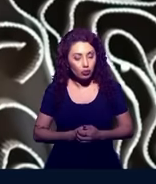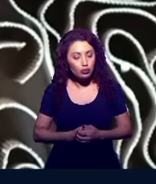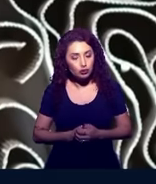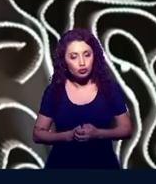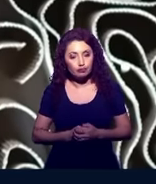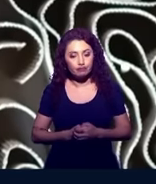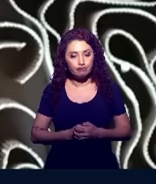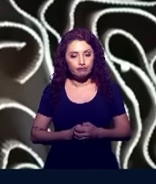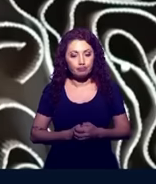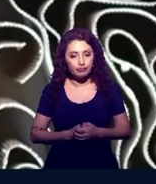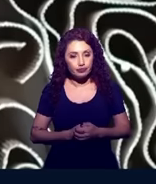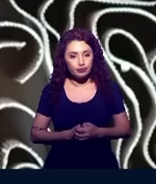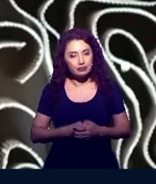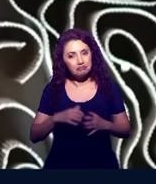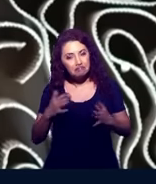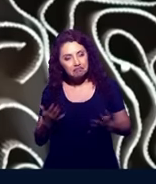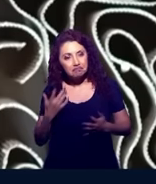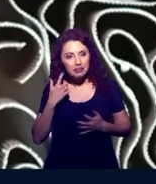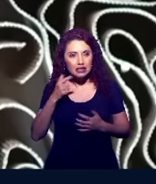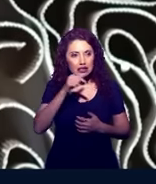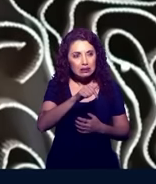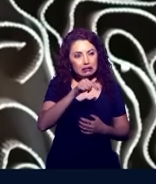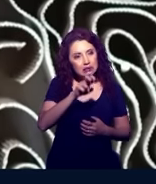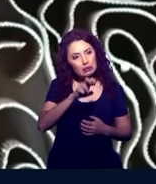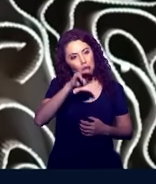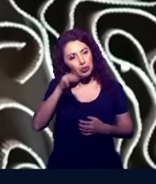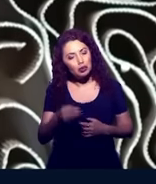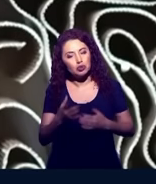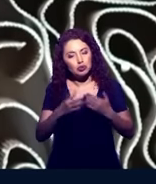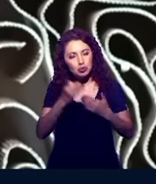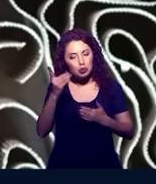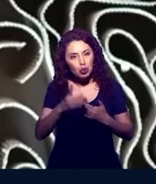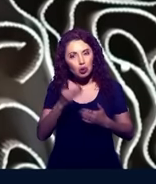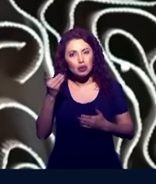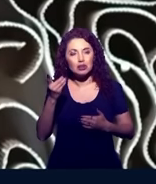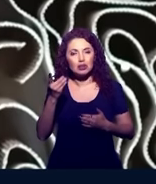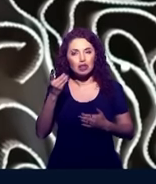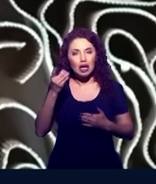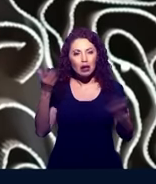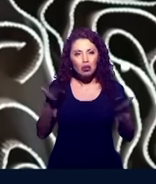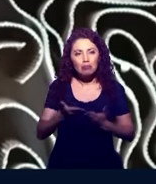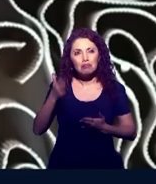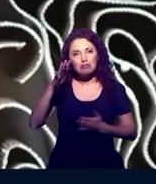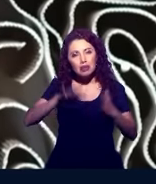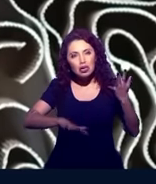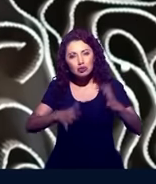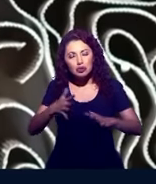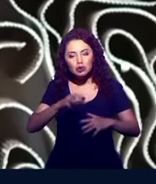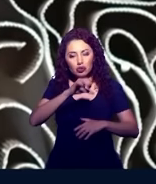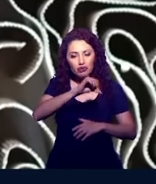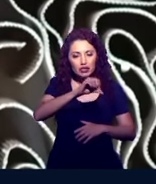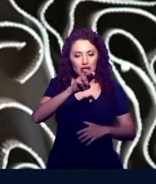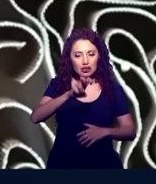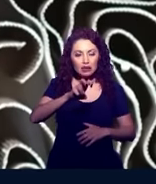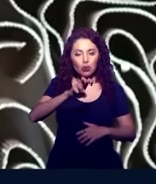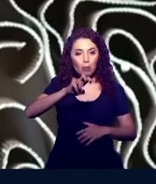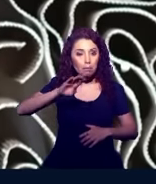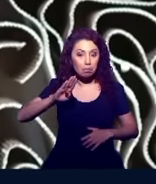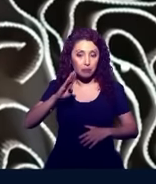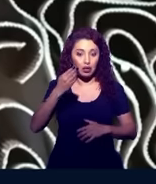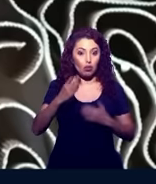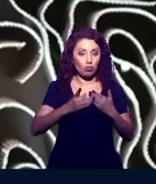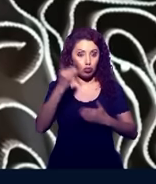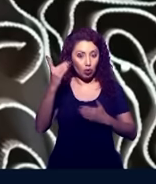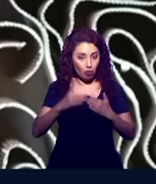sendo muito otimista 75 Bilhões de Dólares a gente tá indo para algo mais ou menos perto de 95 Bilhões de Dólares o que tem